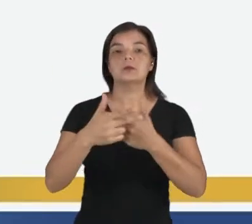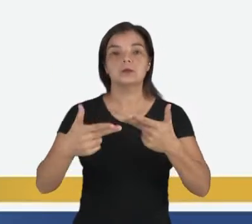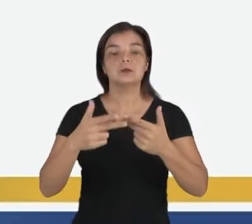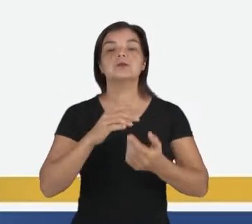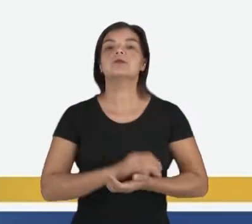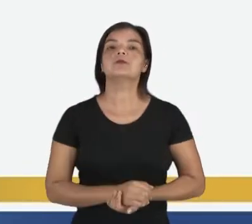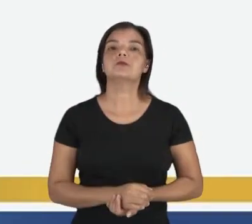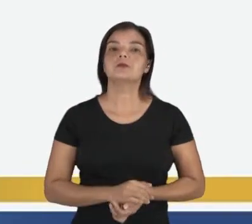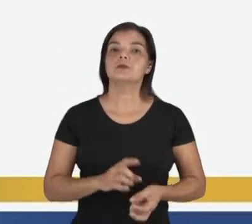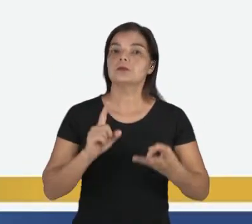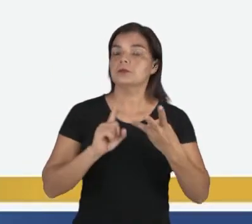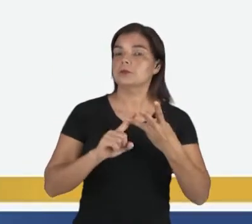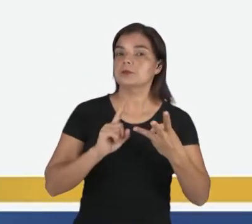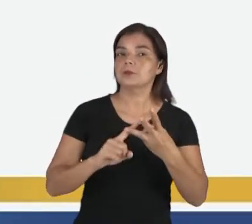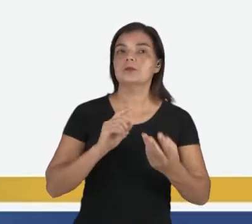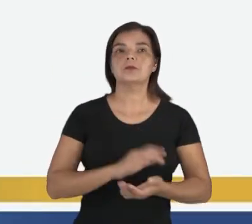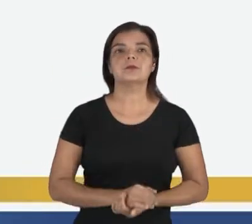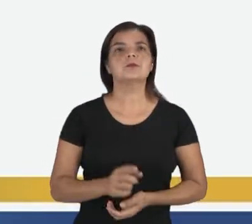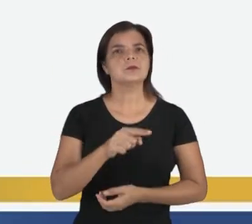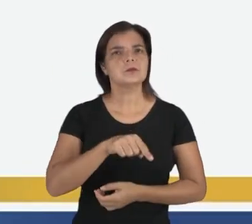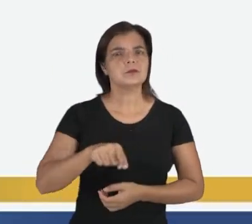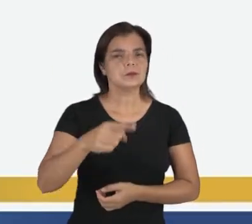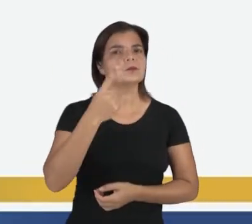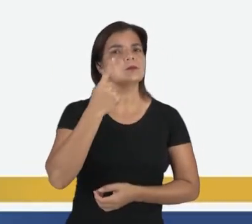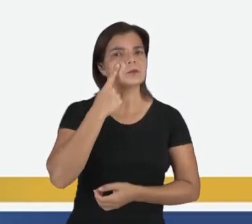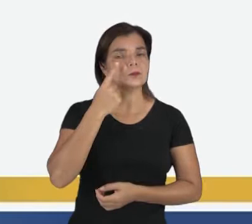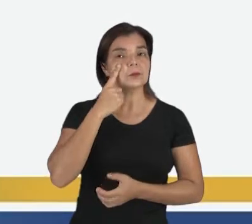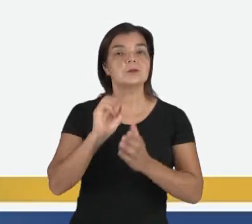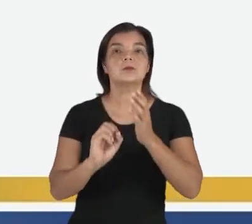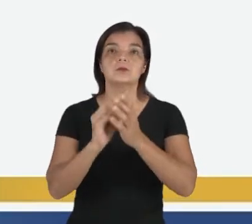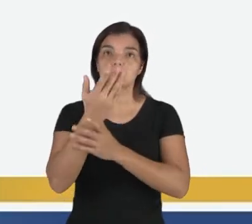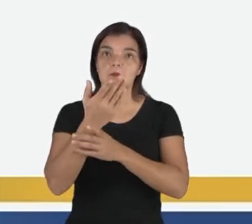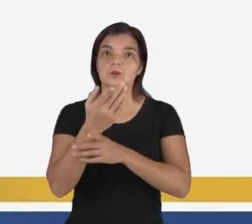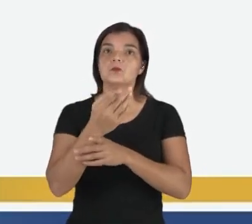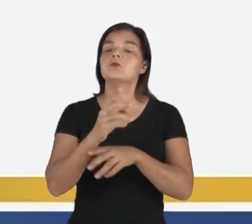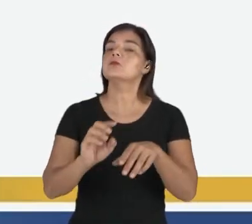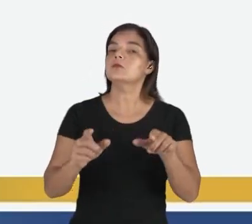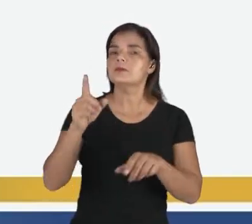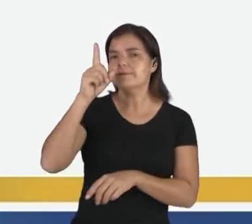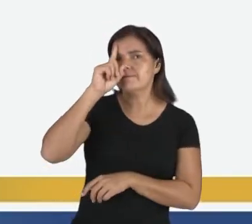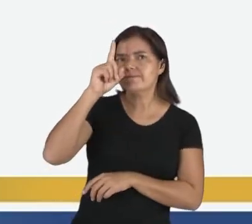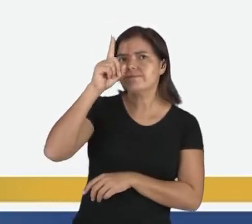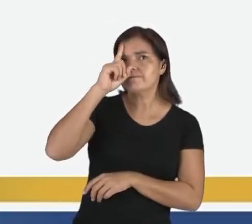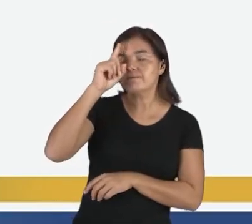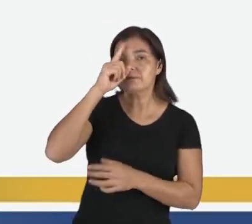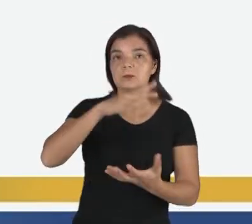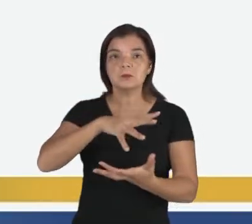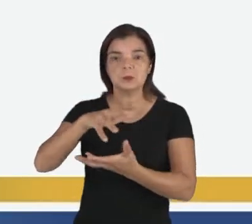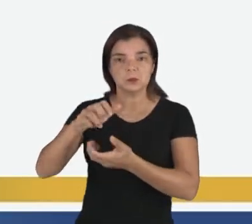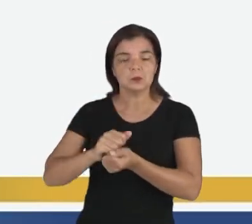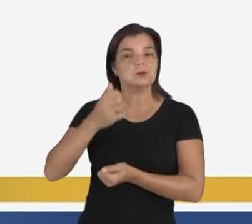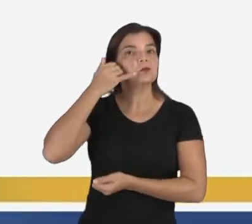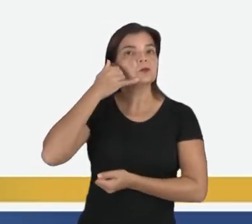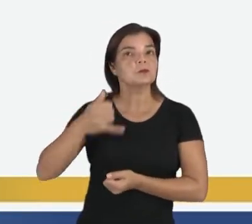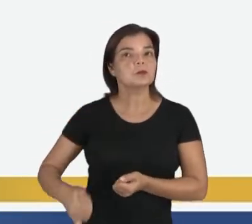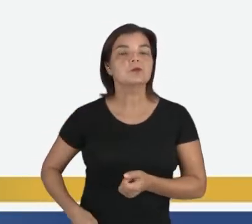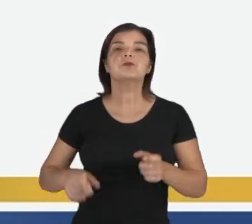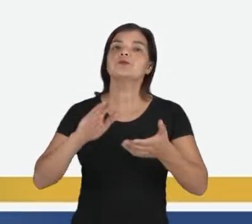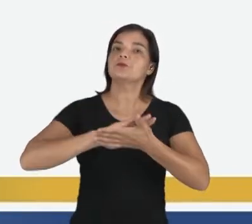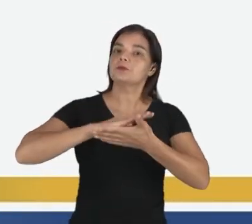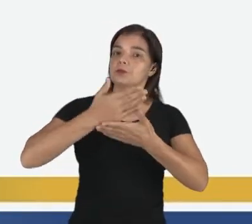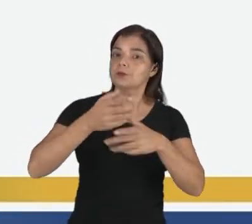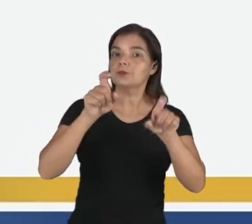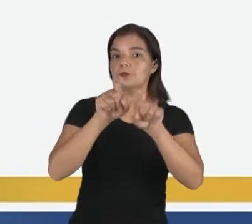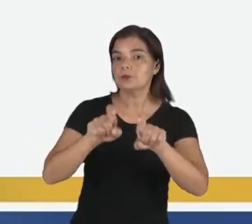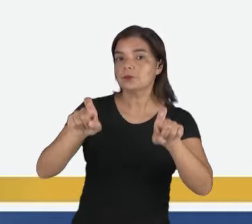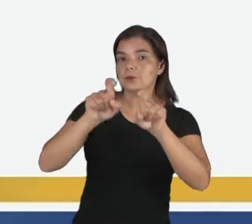objetos. Terceiro ponto. Você acompanha os fatos ocorridos diariamente no mundo pelo celular, computador,